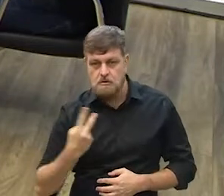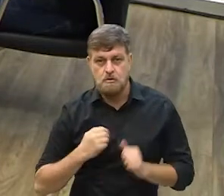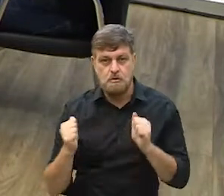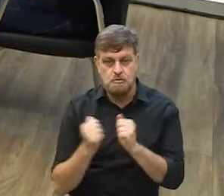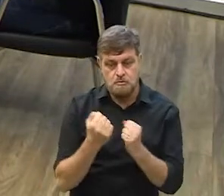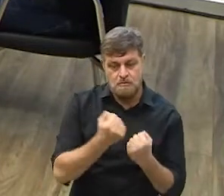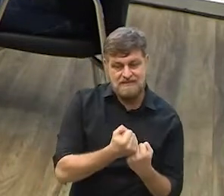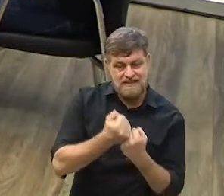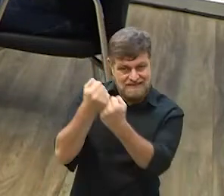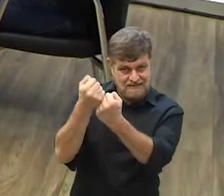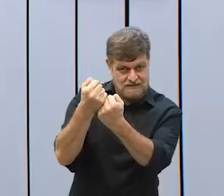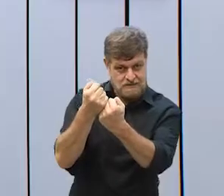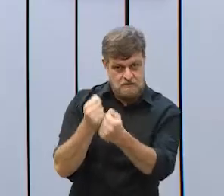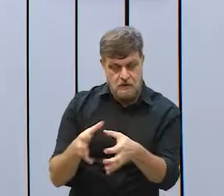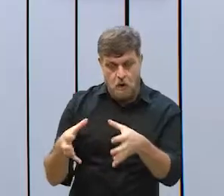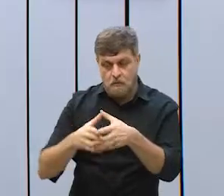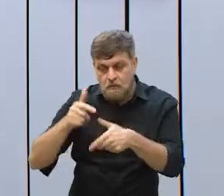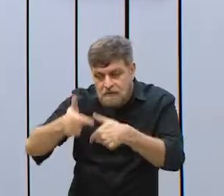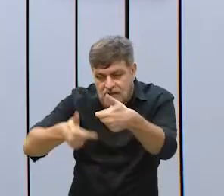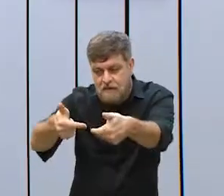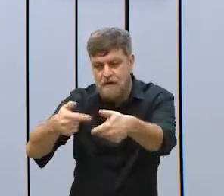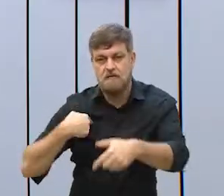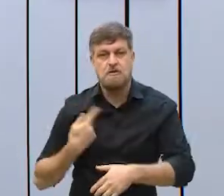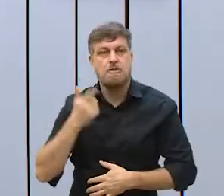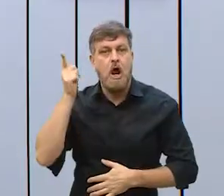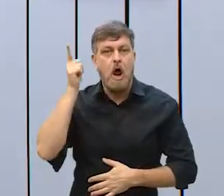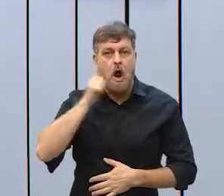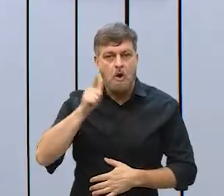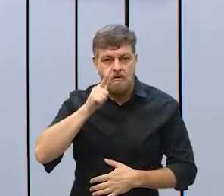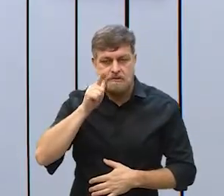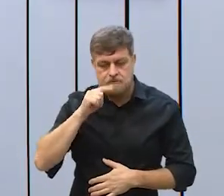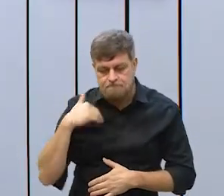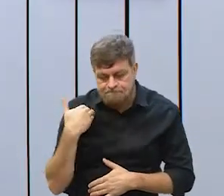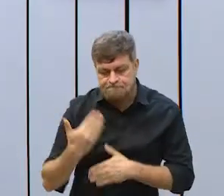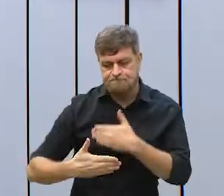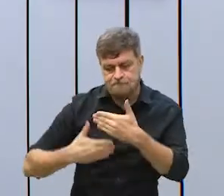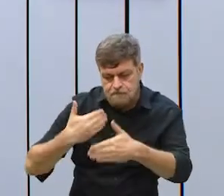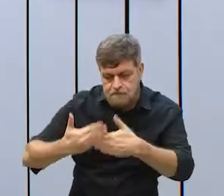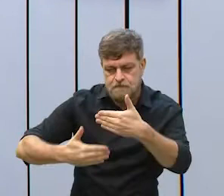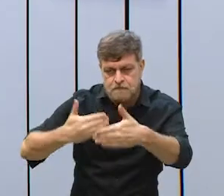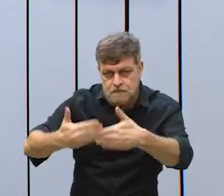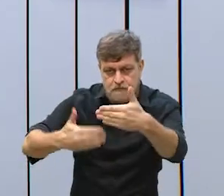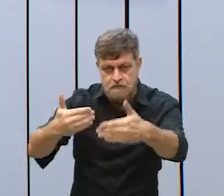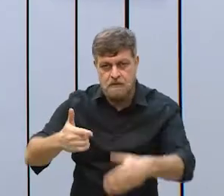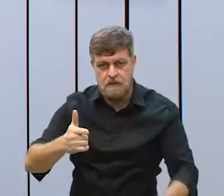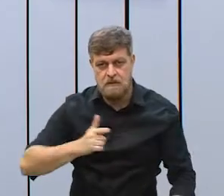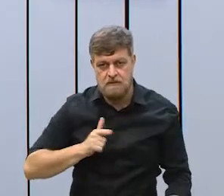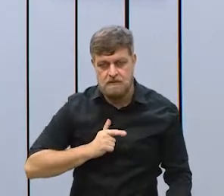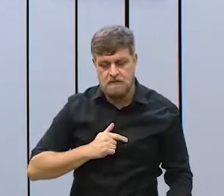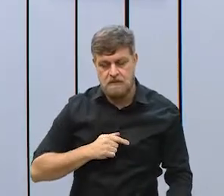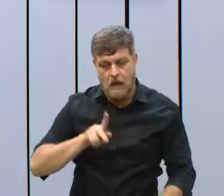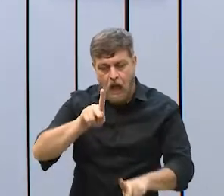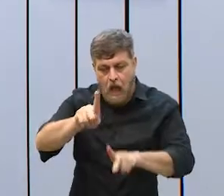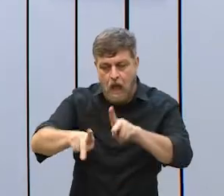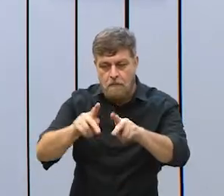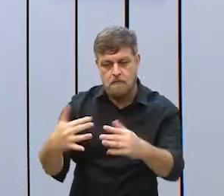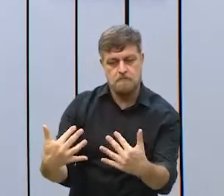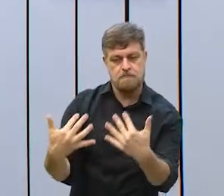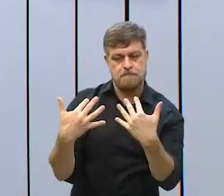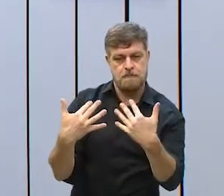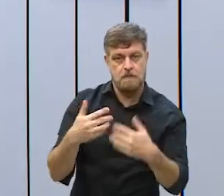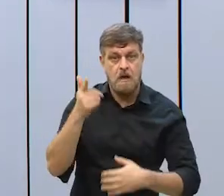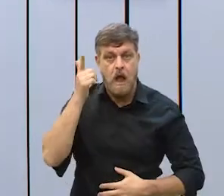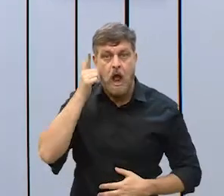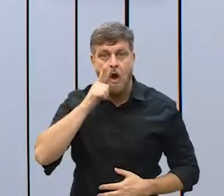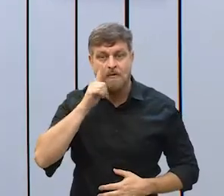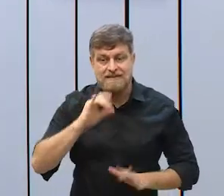assessores, e aí a gente vai conseguindo mover uma massa muito grande para